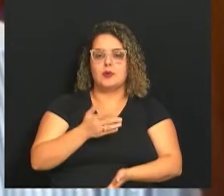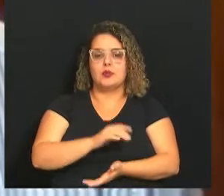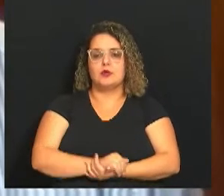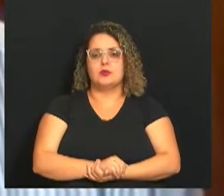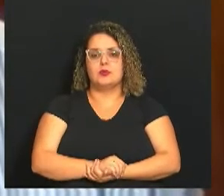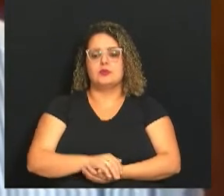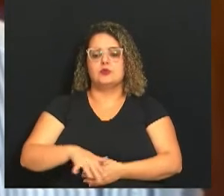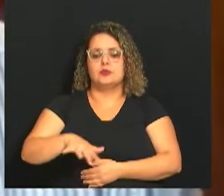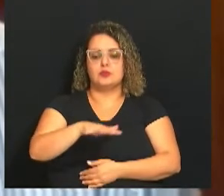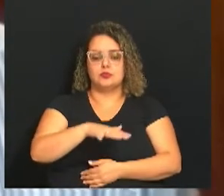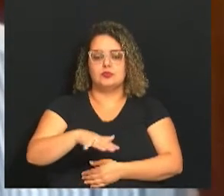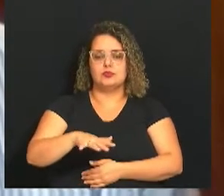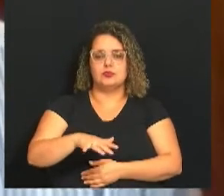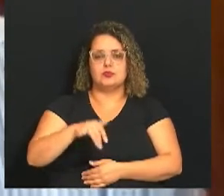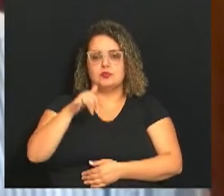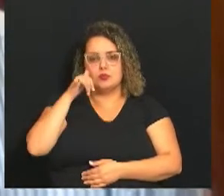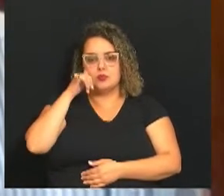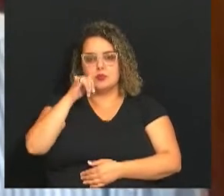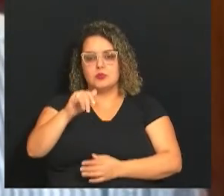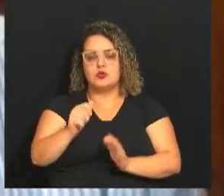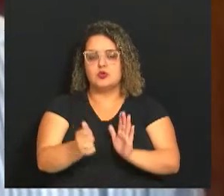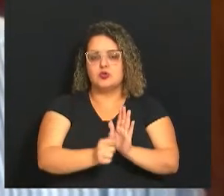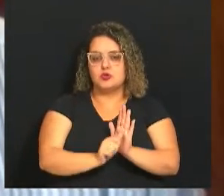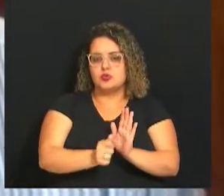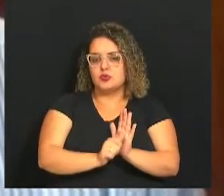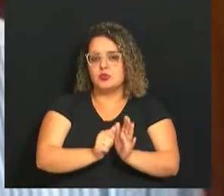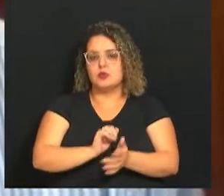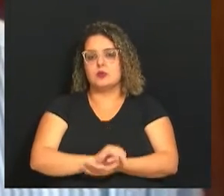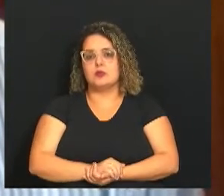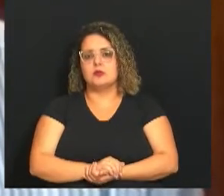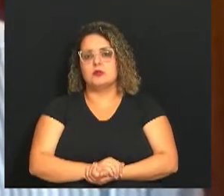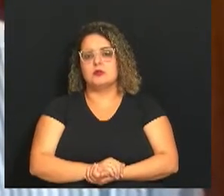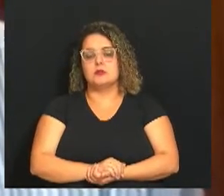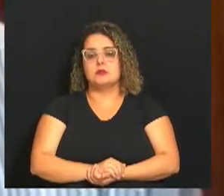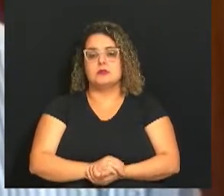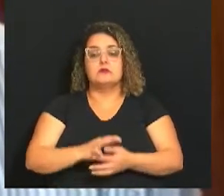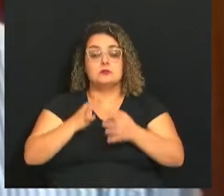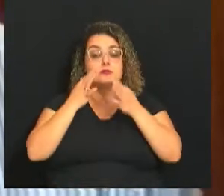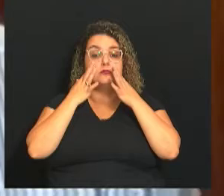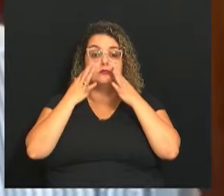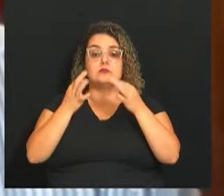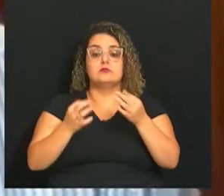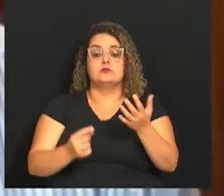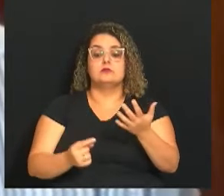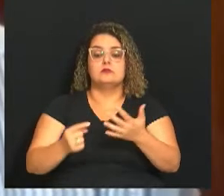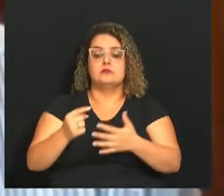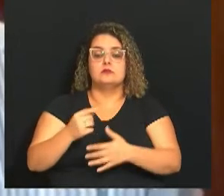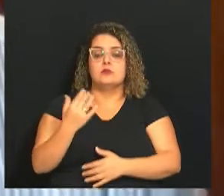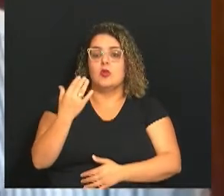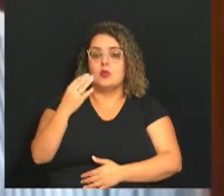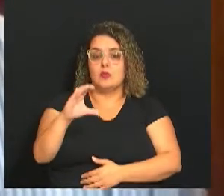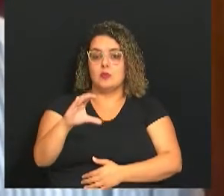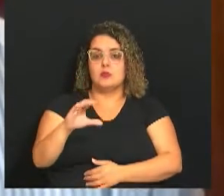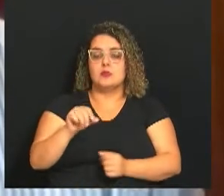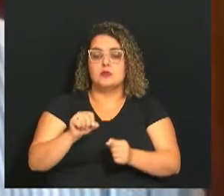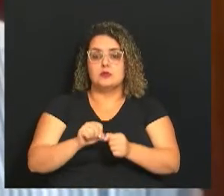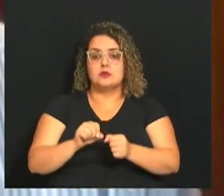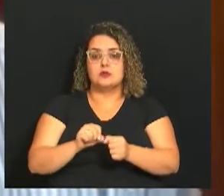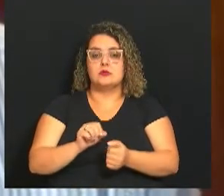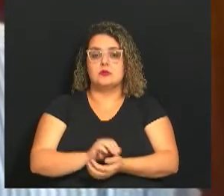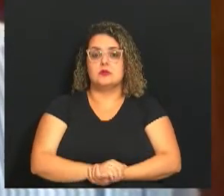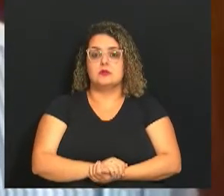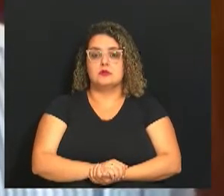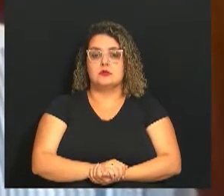de prevenção de drogas, e me chamou muita atenção uma das postagens que você fez, onde você